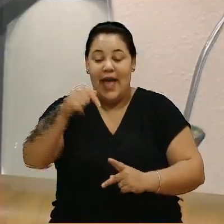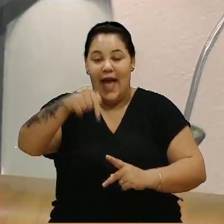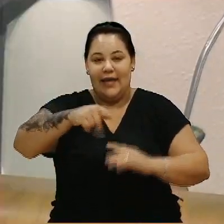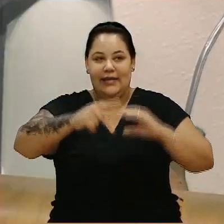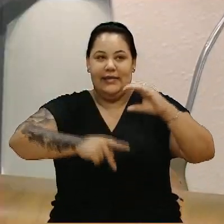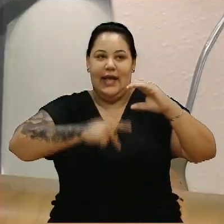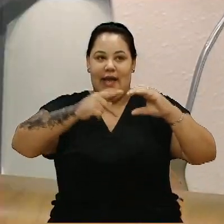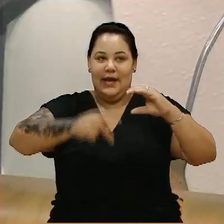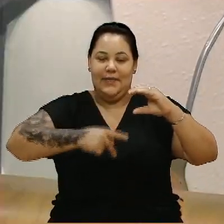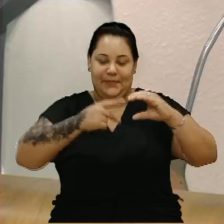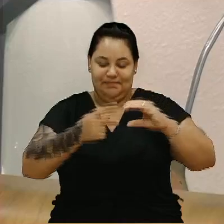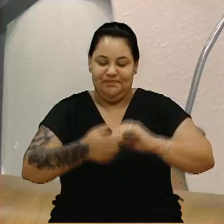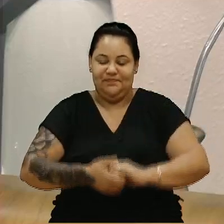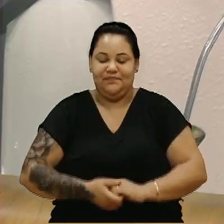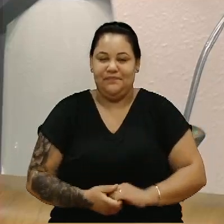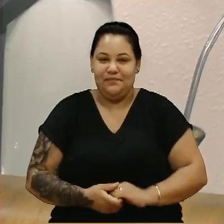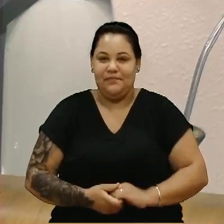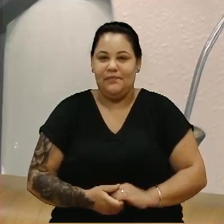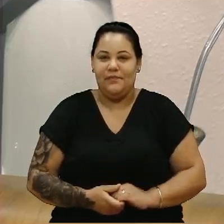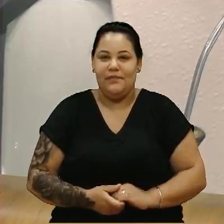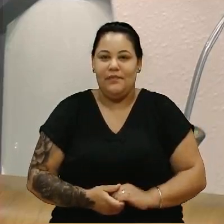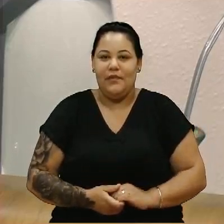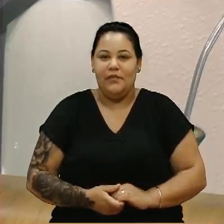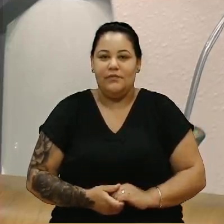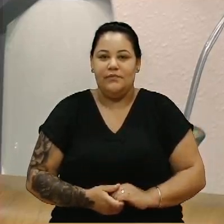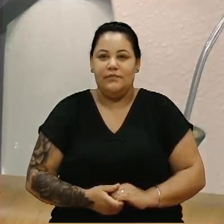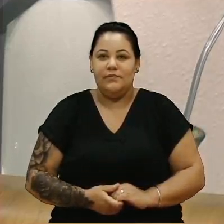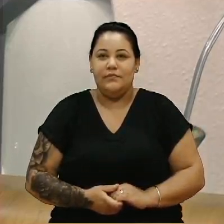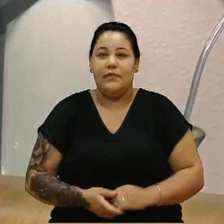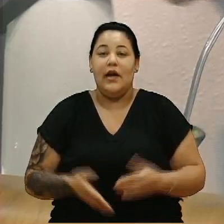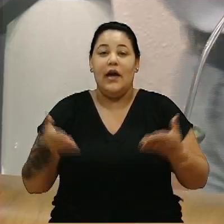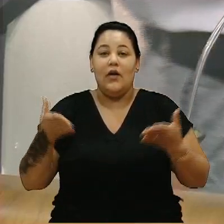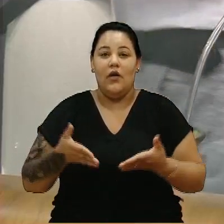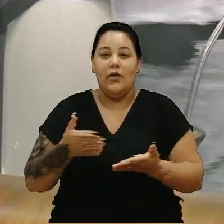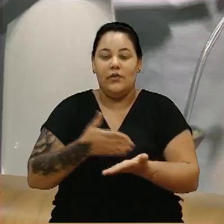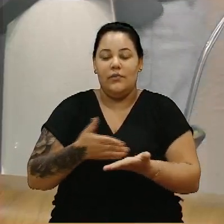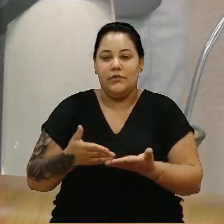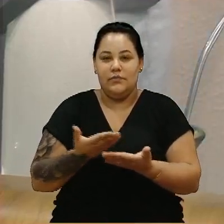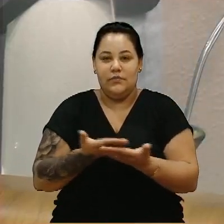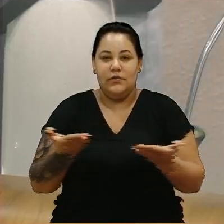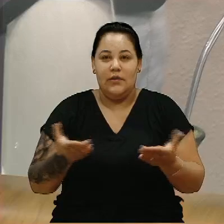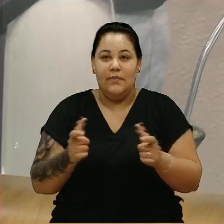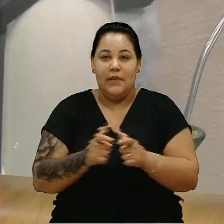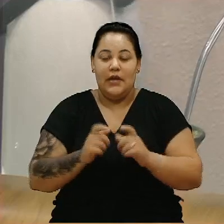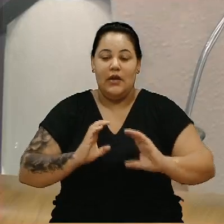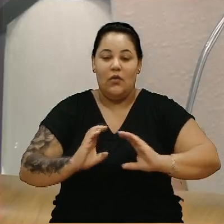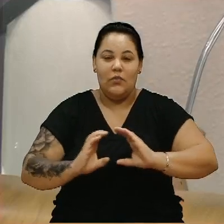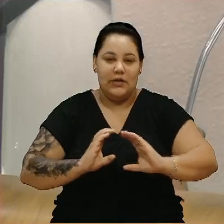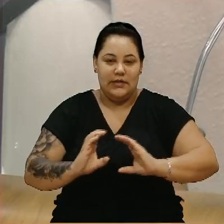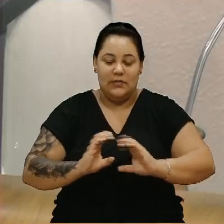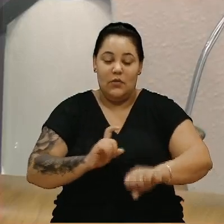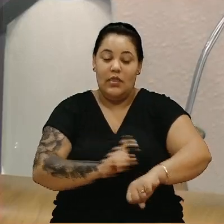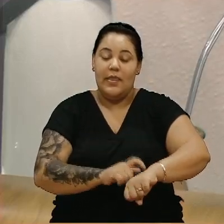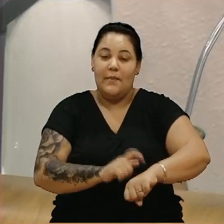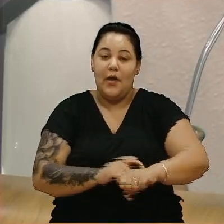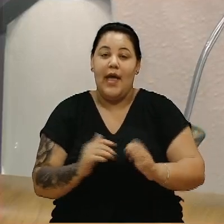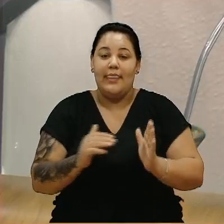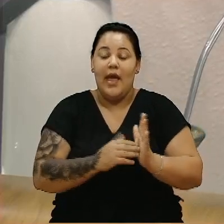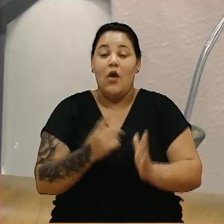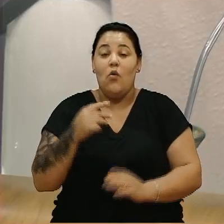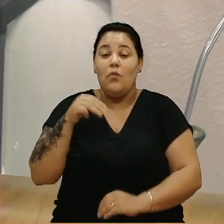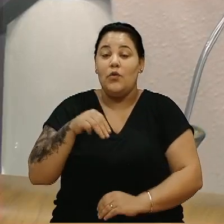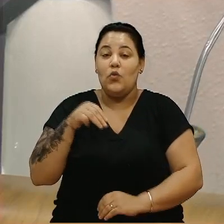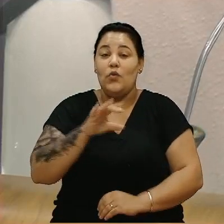casa legislativa. Passemos ao espaço das pequenas comunicações, pelo tempo de 1 minuto